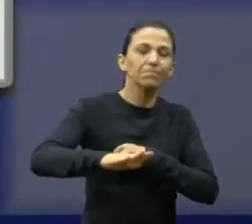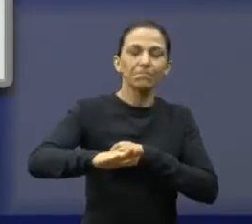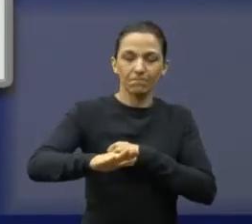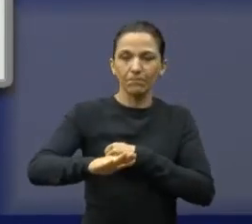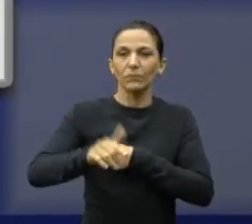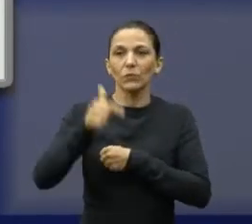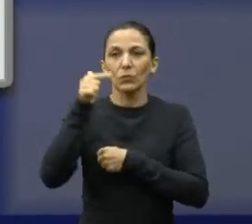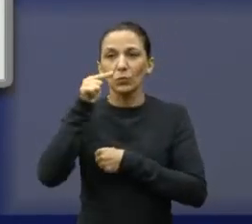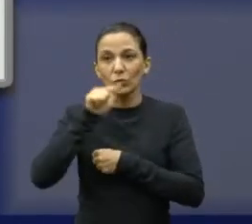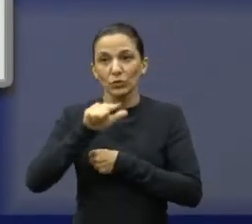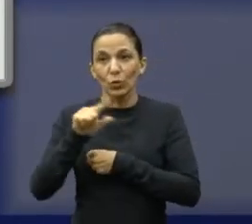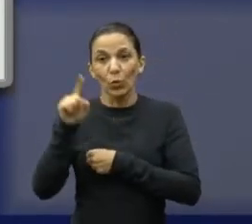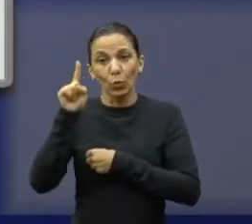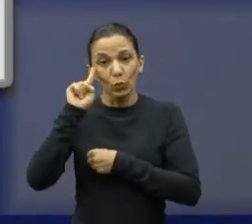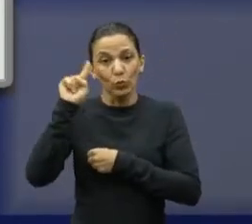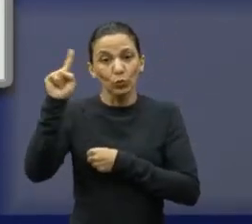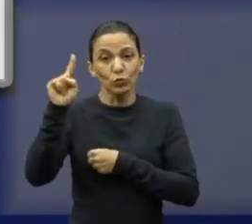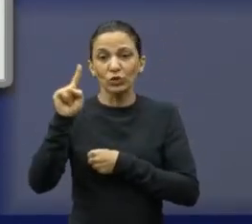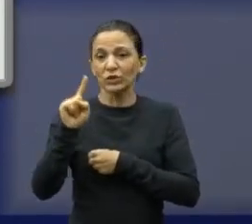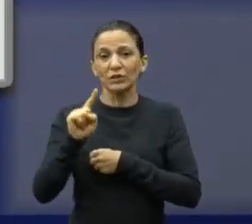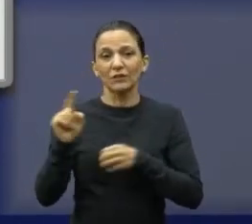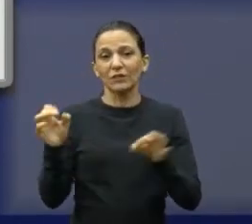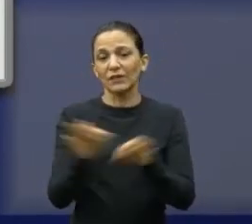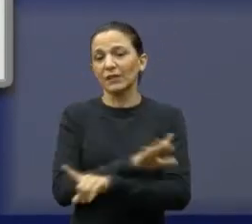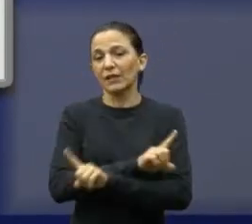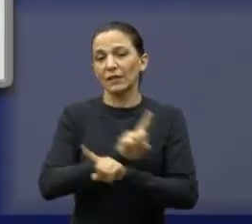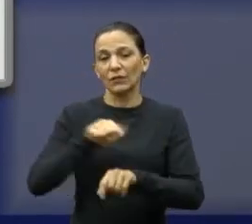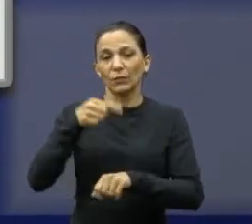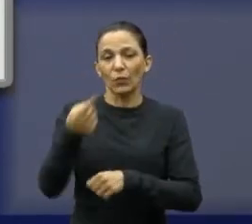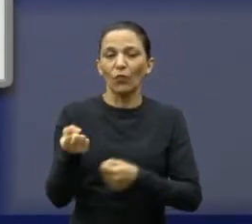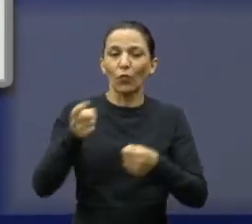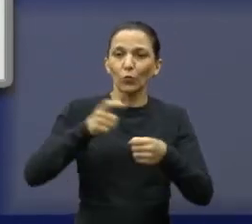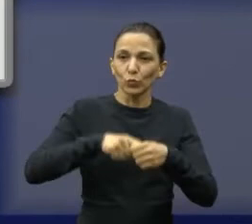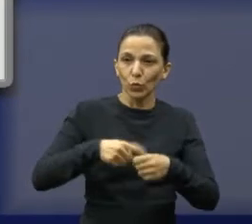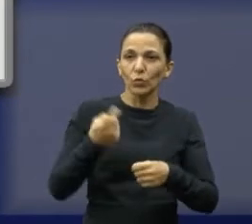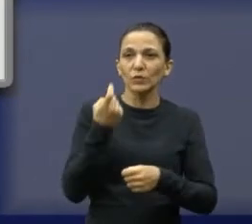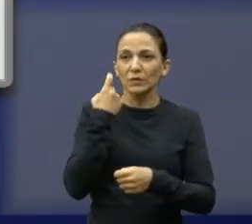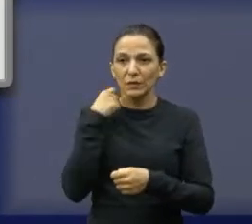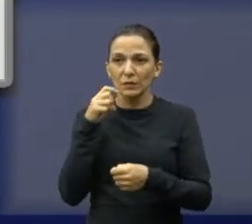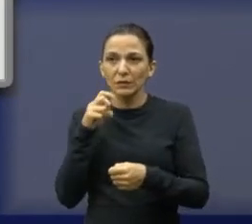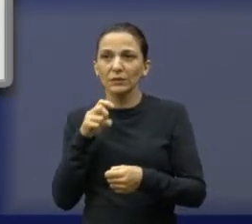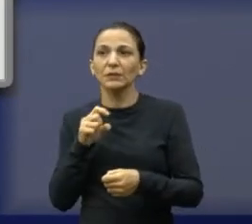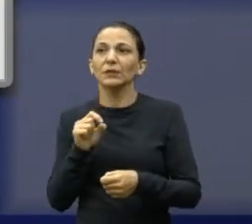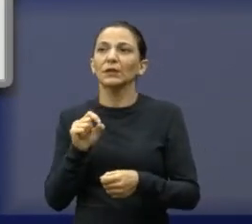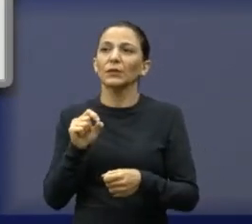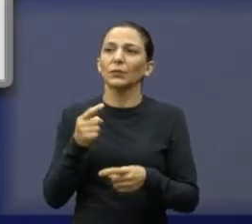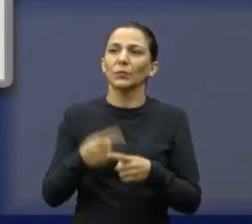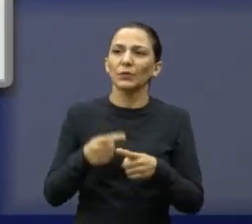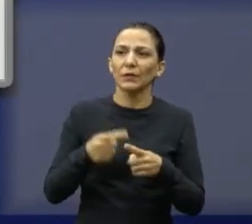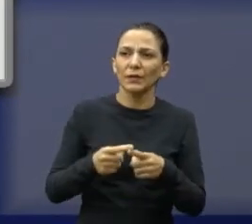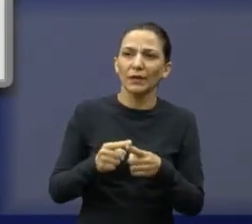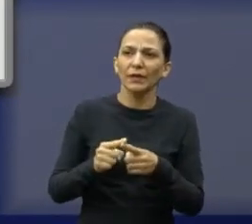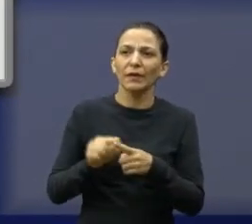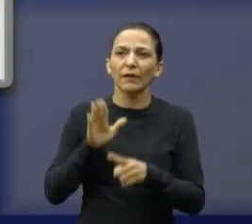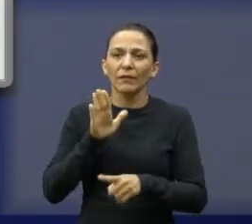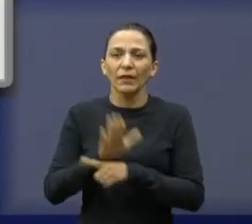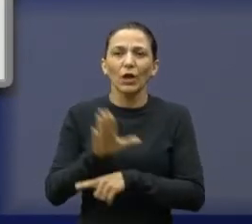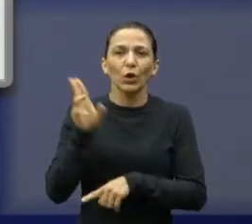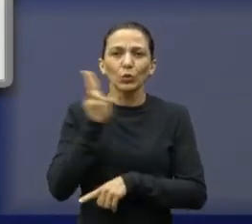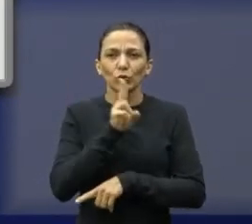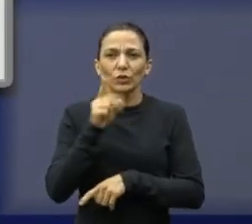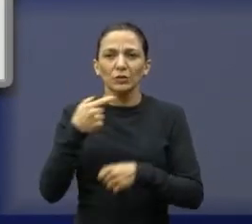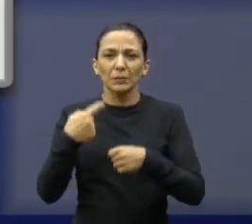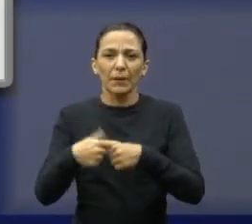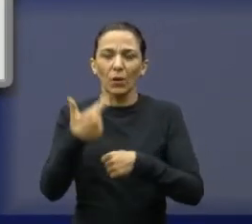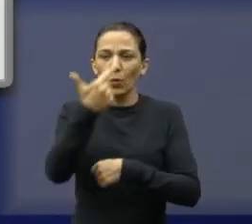conseguiram concluir no mesmo dia, isso daí era 5h30 da tarde, no outro dia de manhã, na sexta-feira, não apareceram, porque foi atender uma urgência no Parque